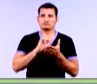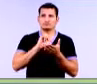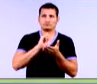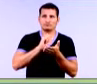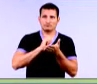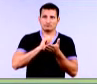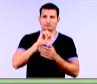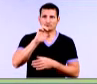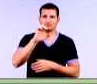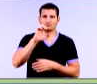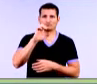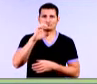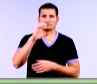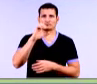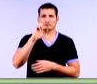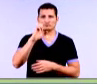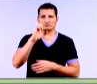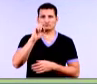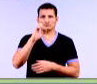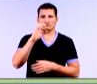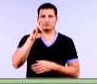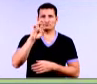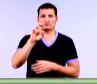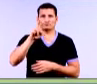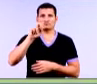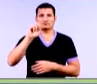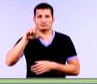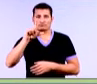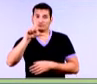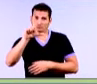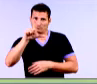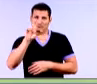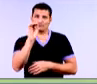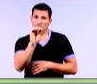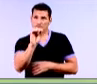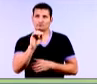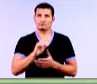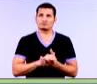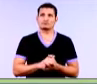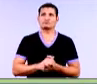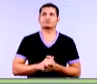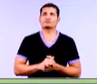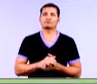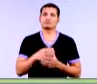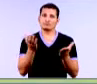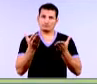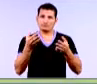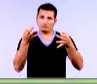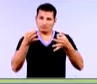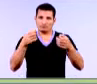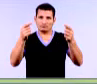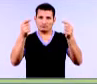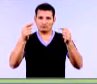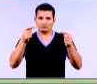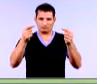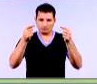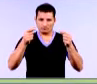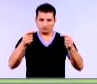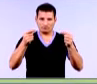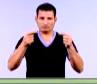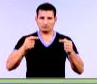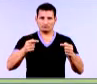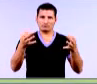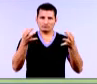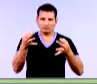lá, novamente. Olha lá, meu primeiro programa. Agora ele ficou da maneira que eu gostaria, né? Ele ficou da